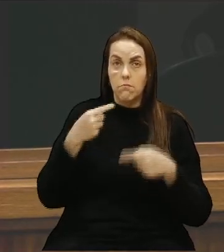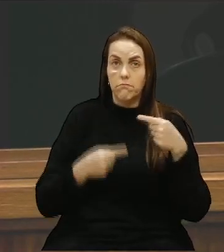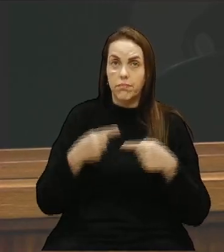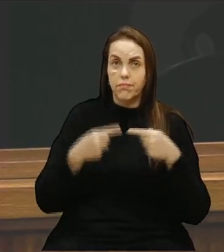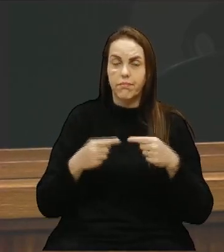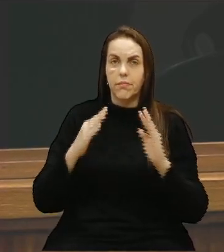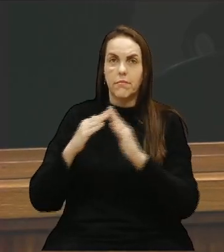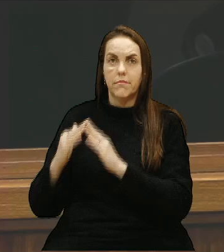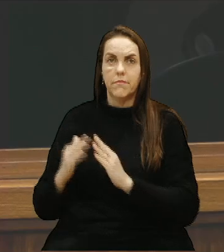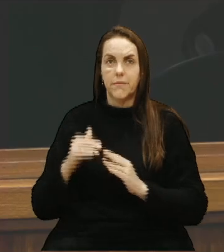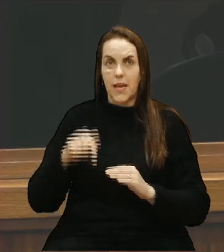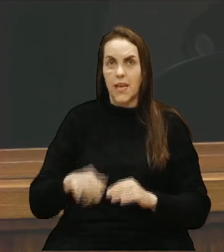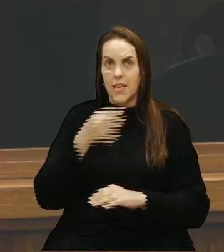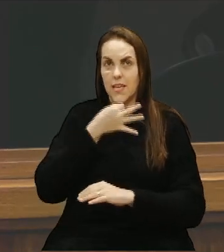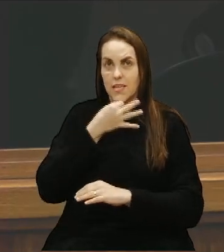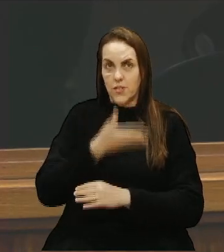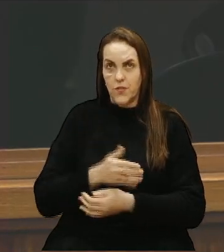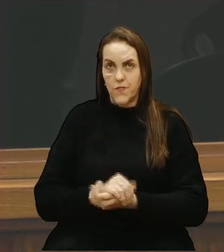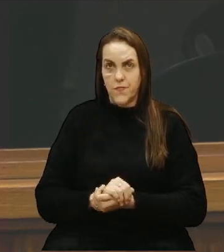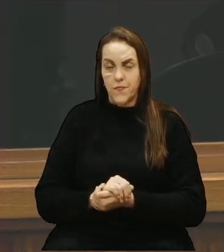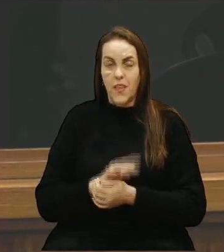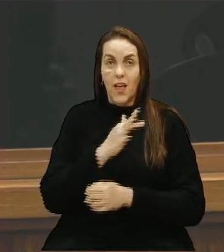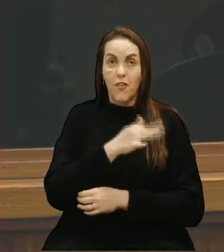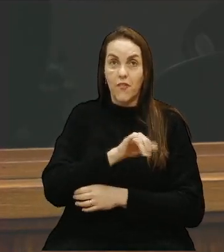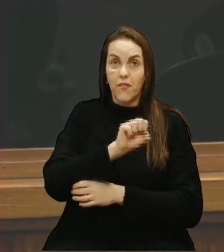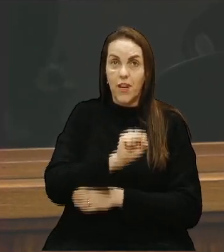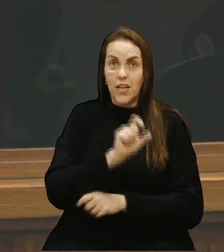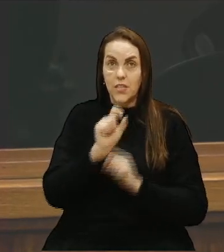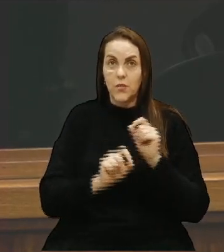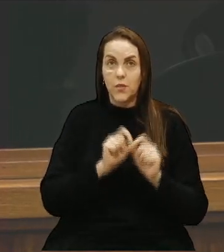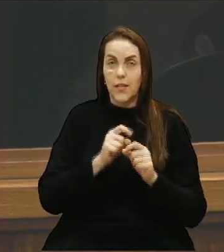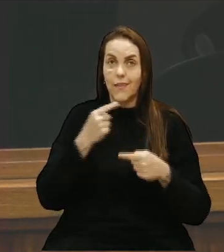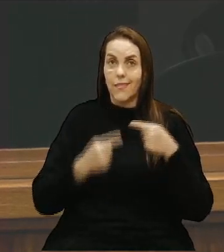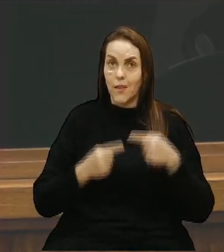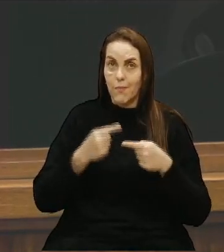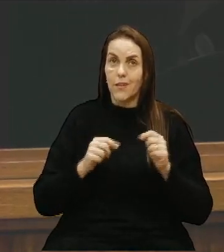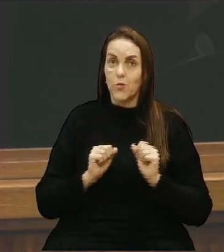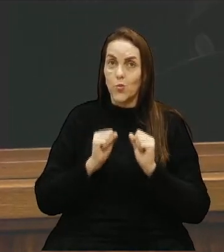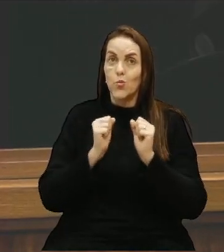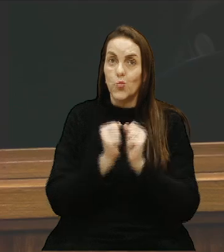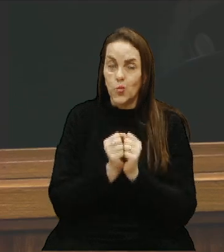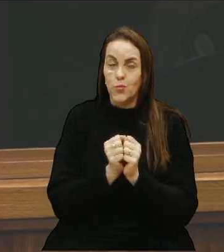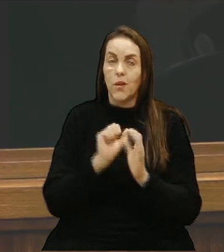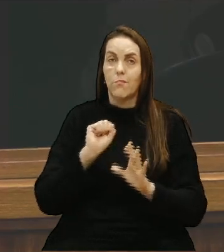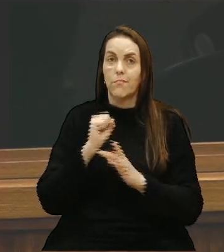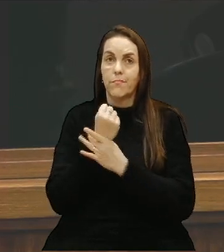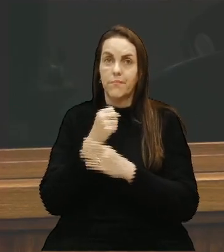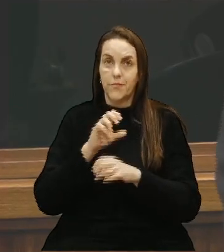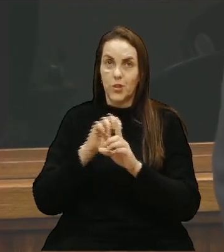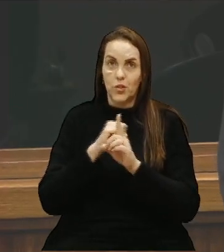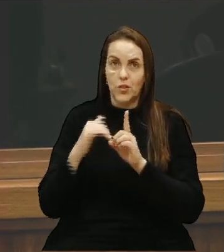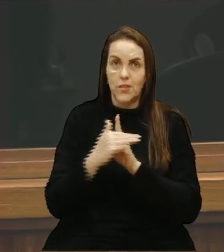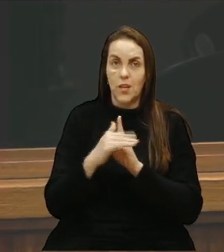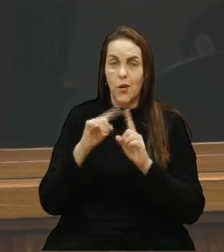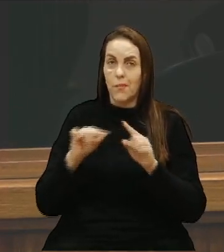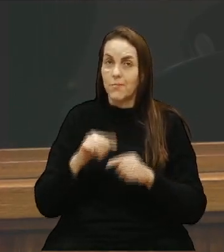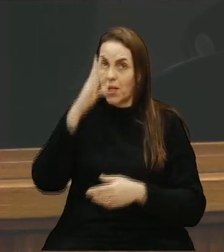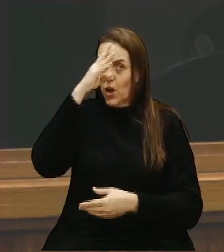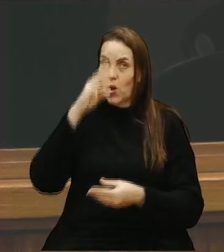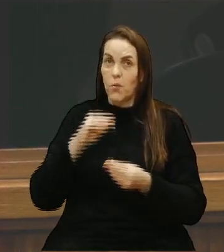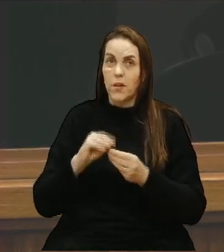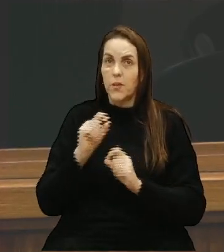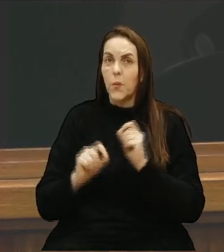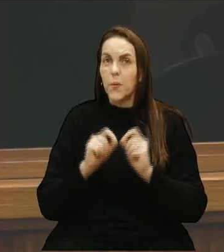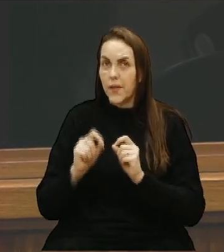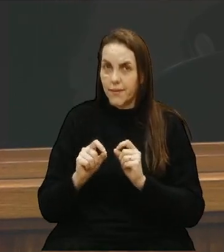na cidade. Mas sobre a FAS, nobres colegas, tem esse debate para ser junto com proteção social. Só que nós precisamos compreender que quando